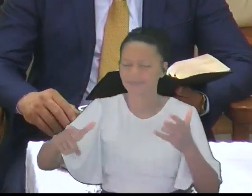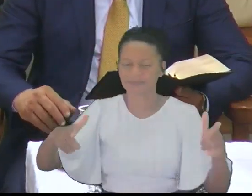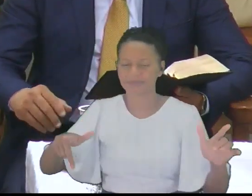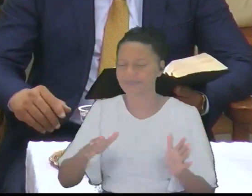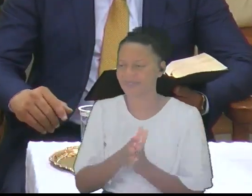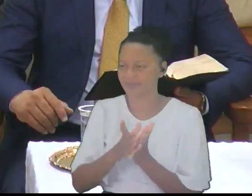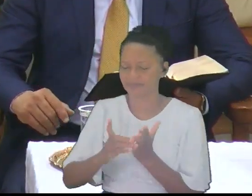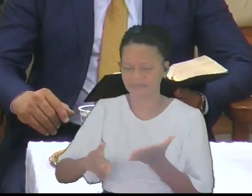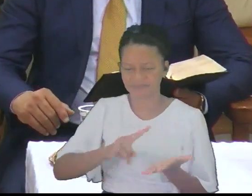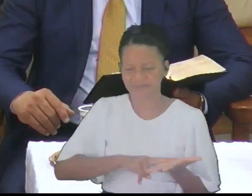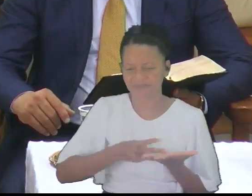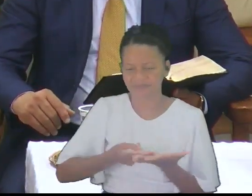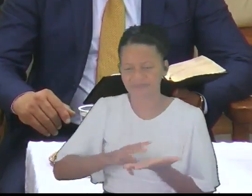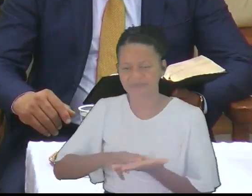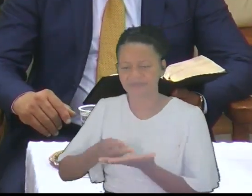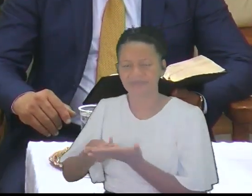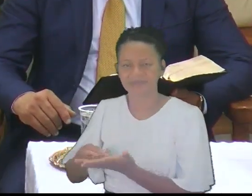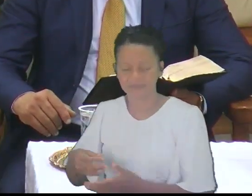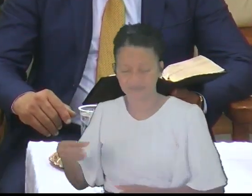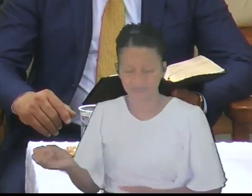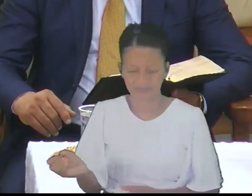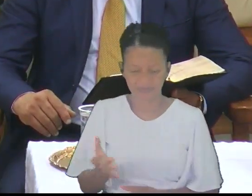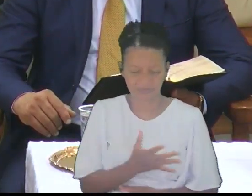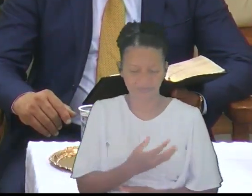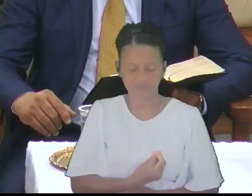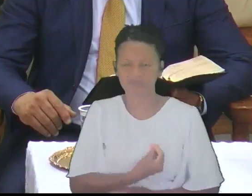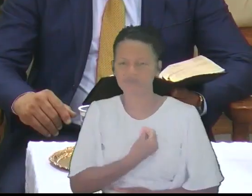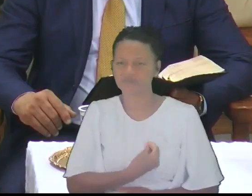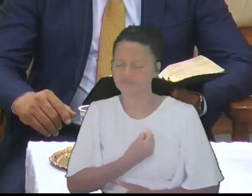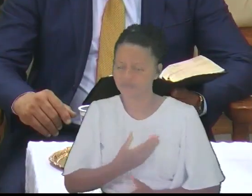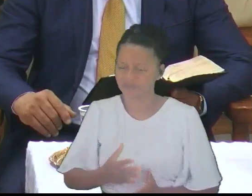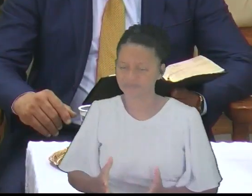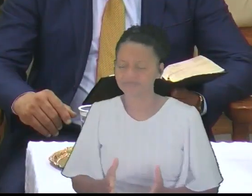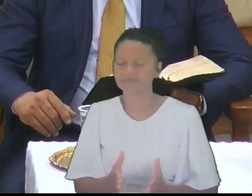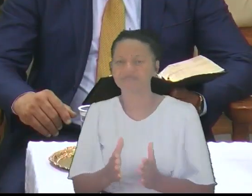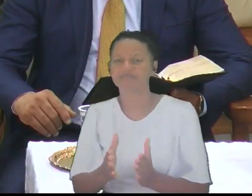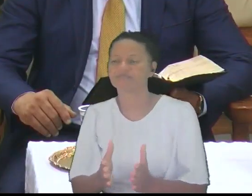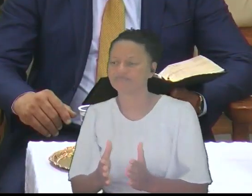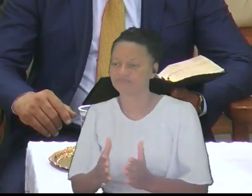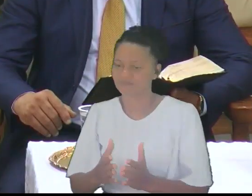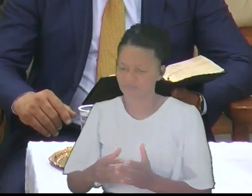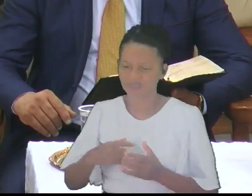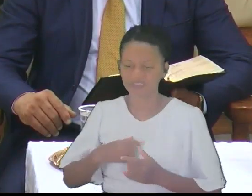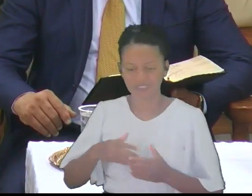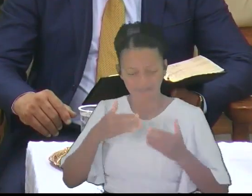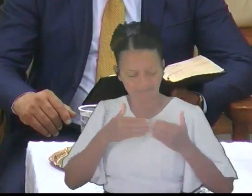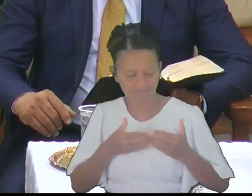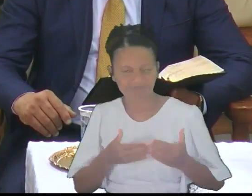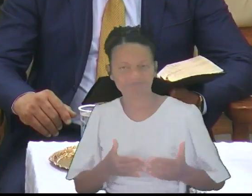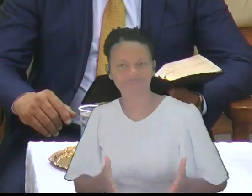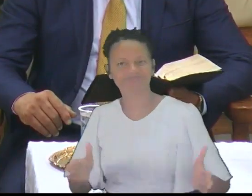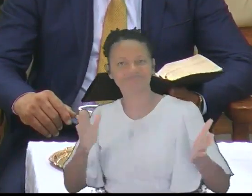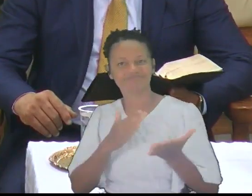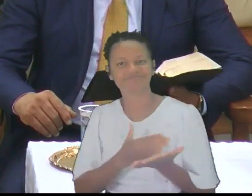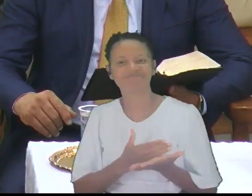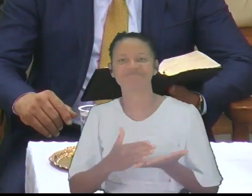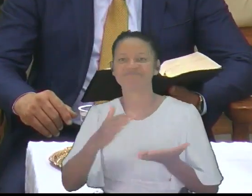outras traduções diz assim: pelo novo e vivo caminho que ele nos inaugurou.